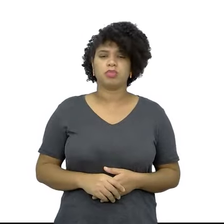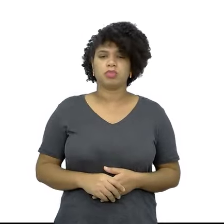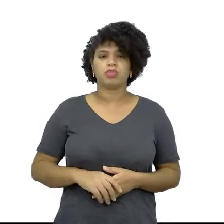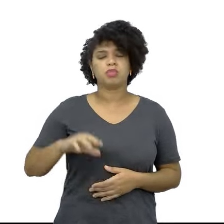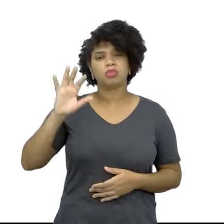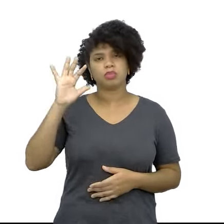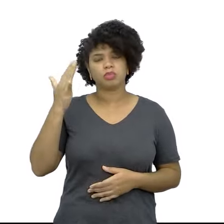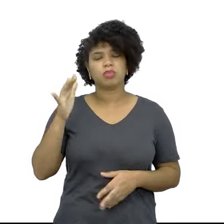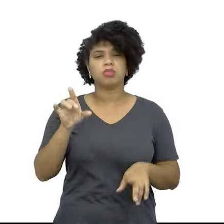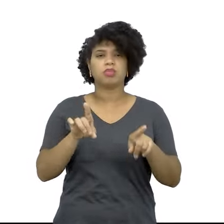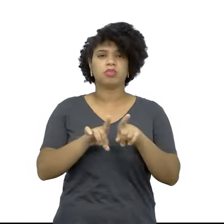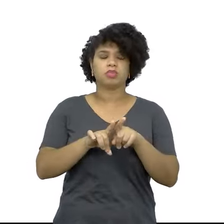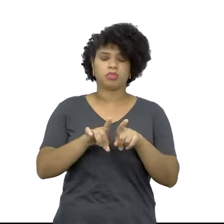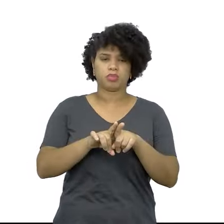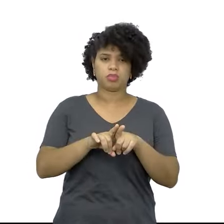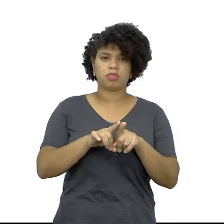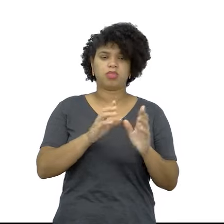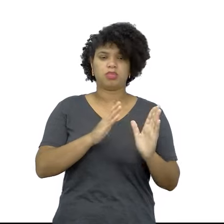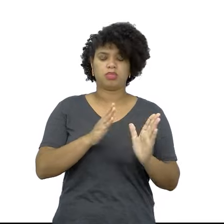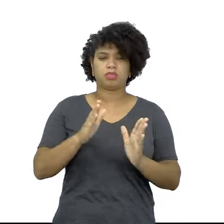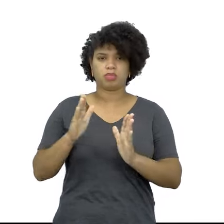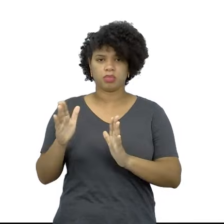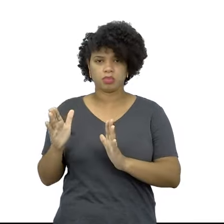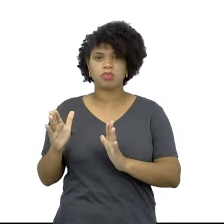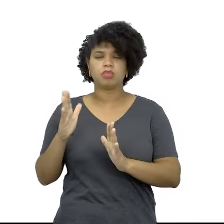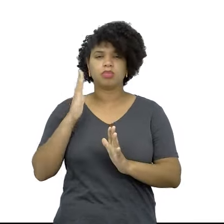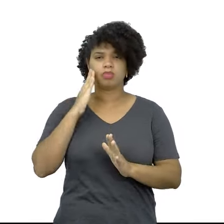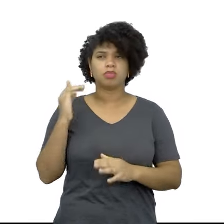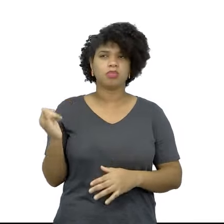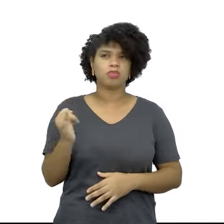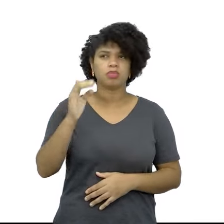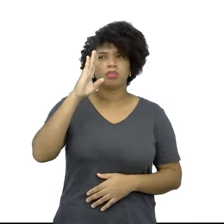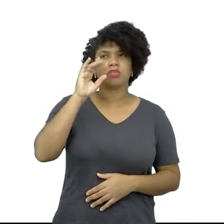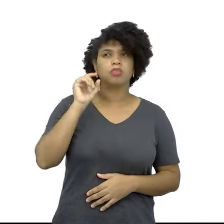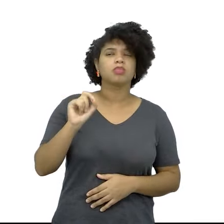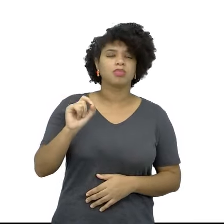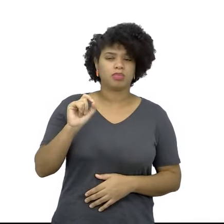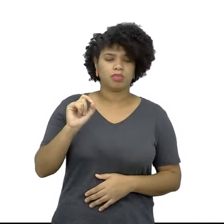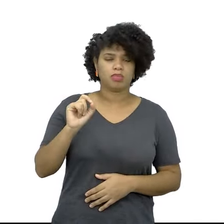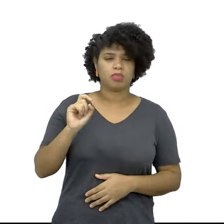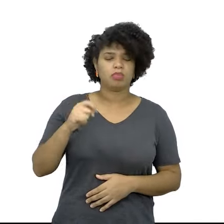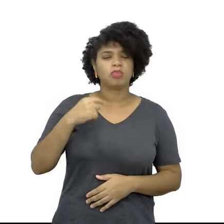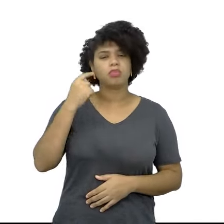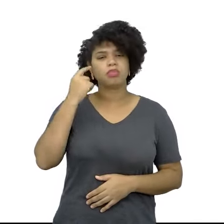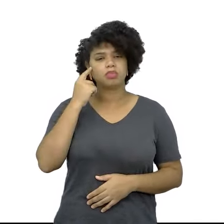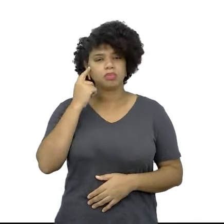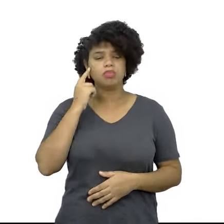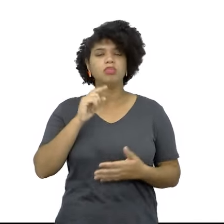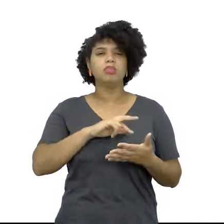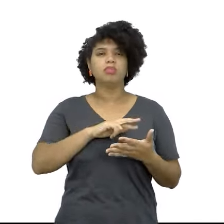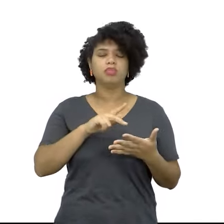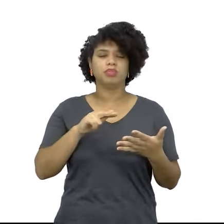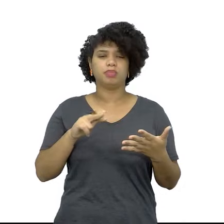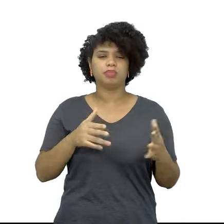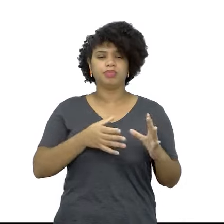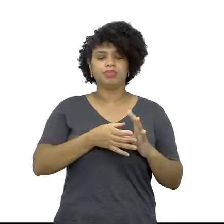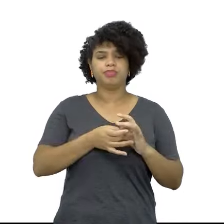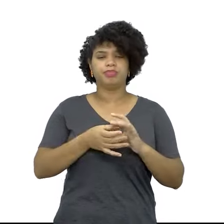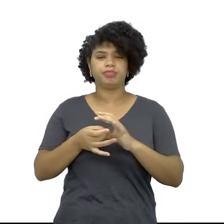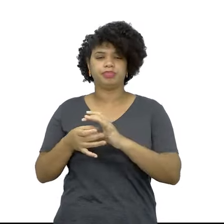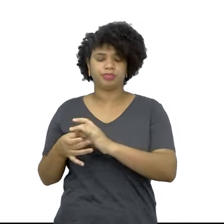acontece também dentro desses princípios, né, de priorização das habilidades, pensando aí, né, em toda uma coesão,